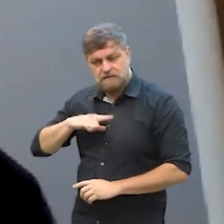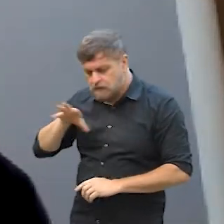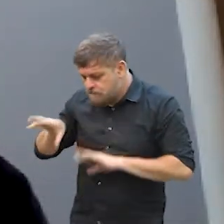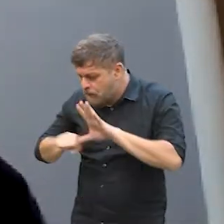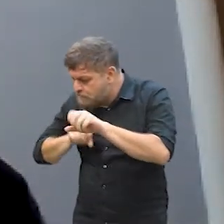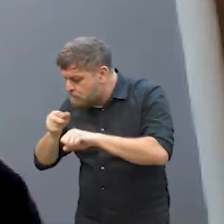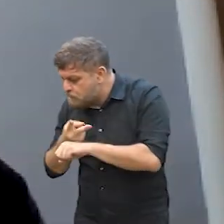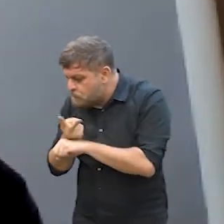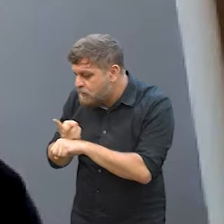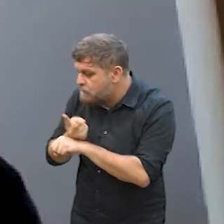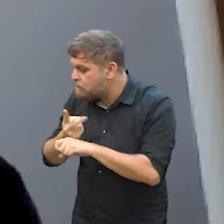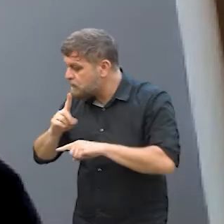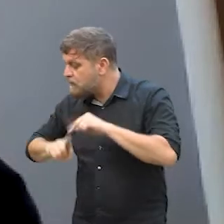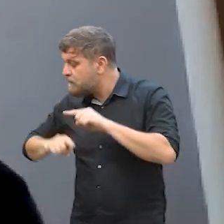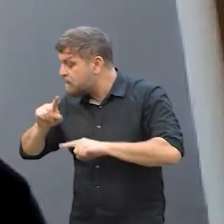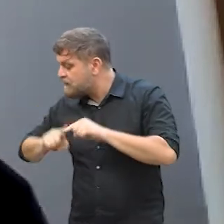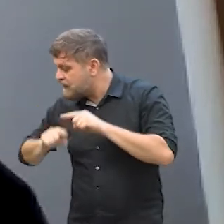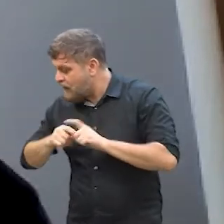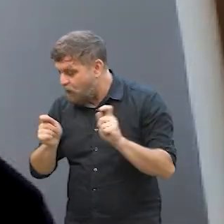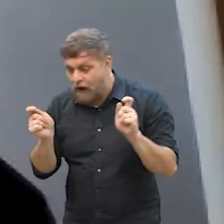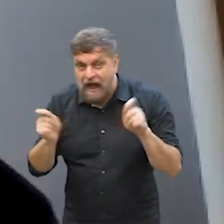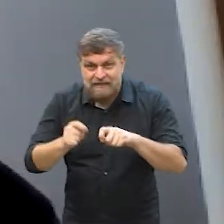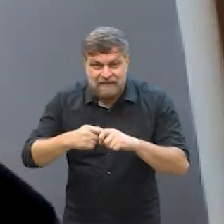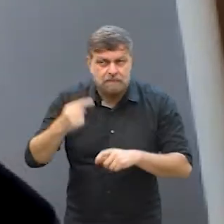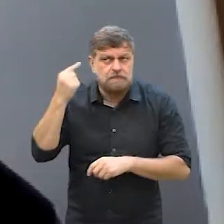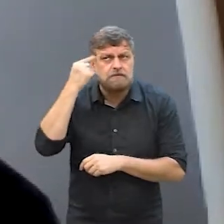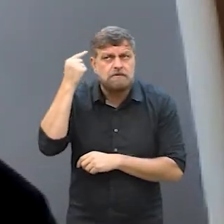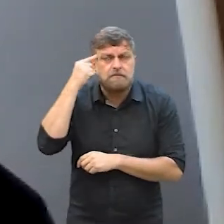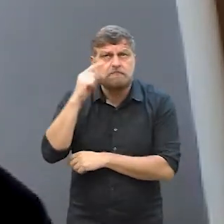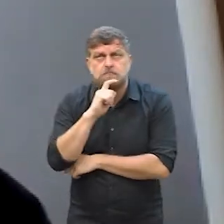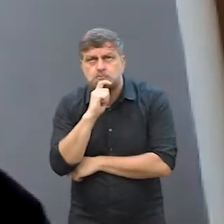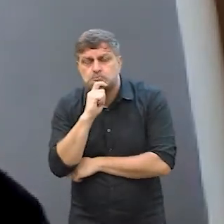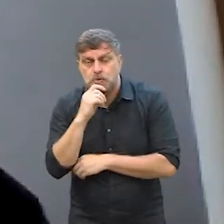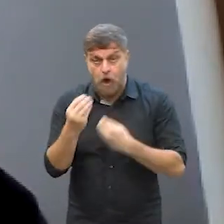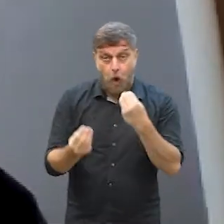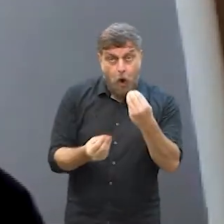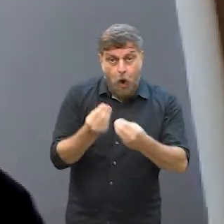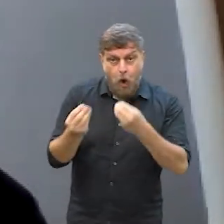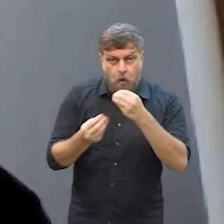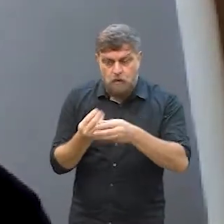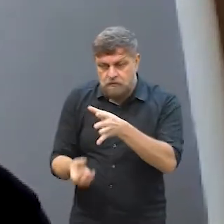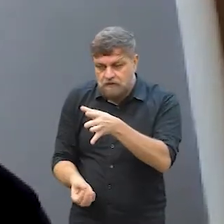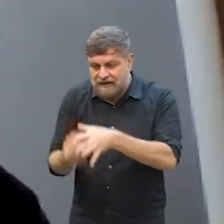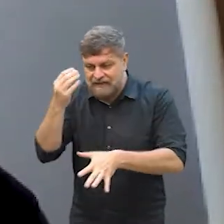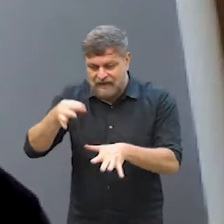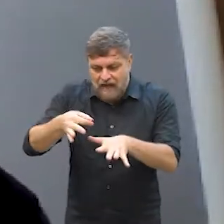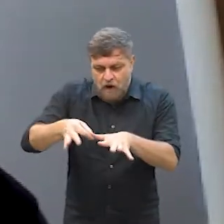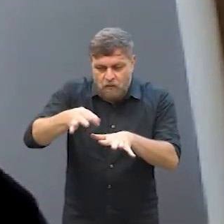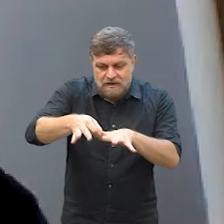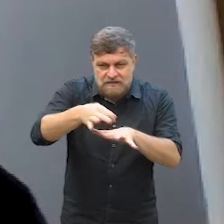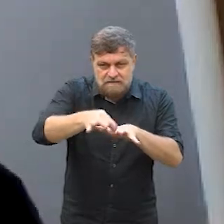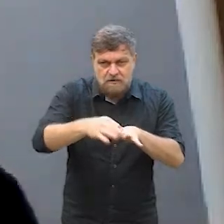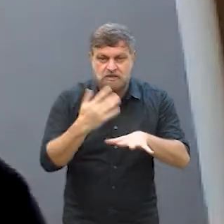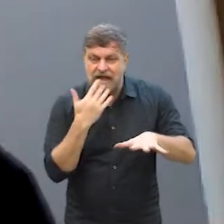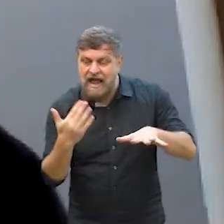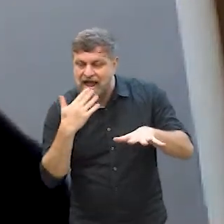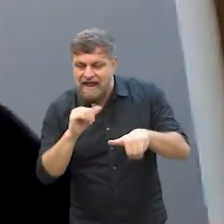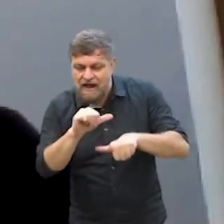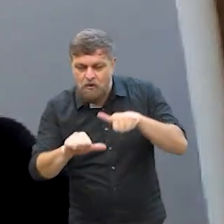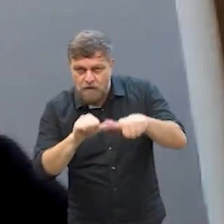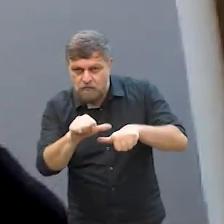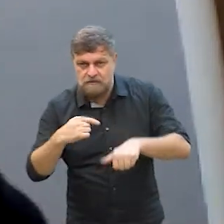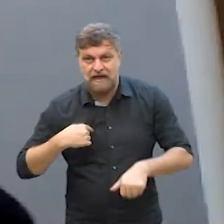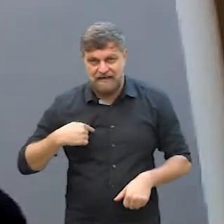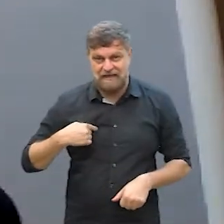sua casa, né? Será que não dá para a gente pensar aí em como fabricar talvez um esmalte térmico, que é o que eu estou